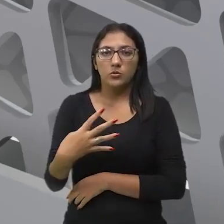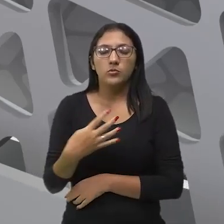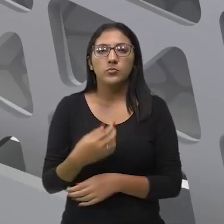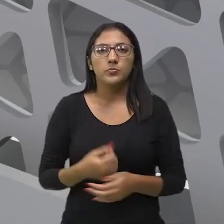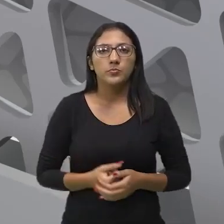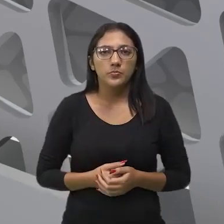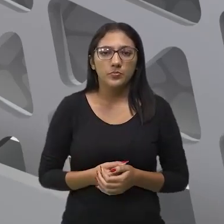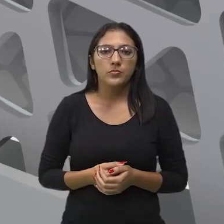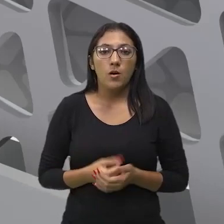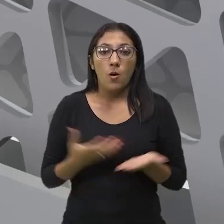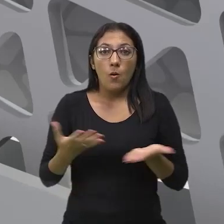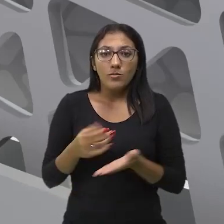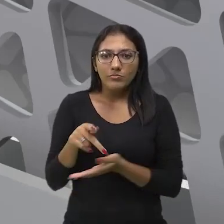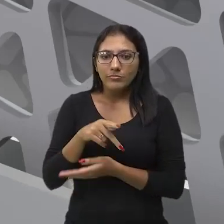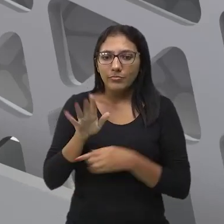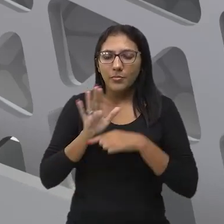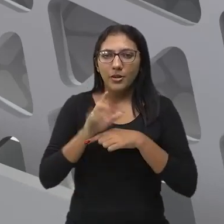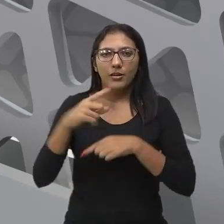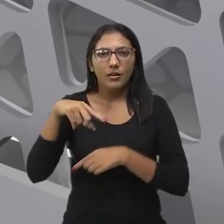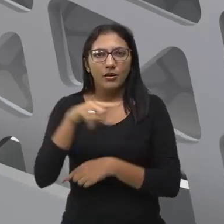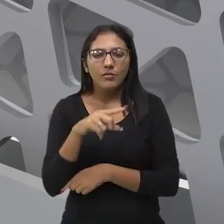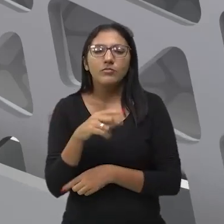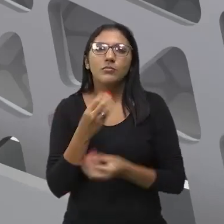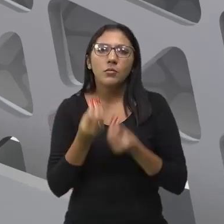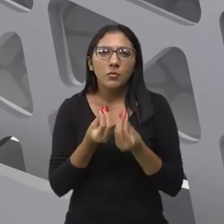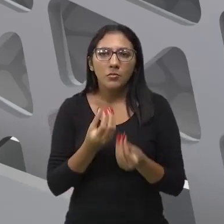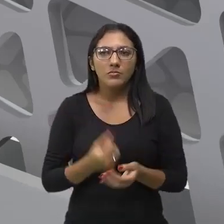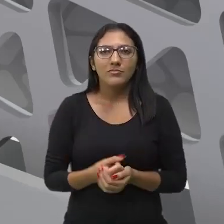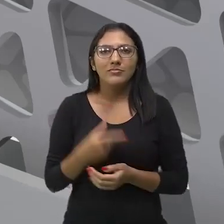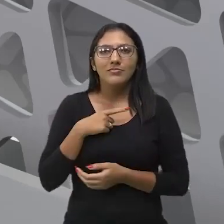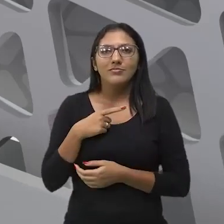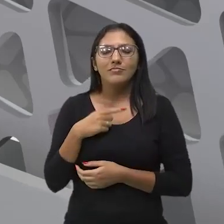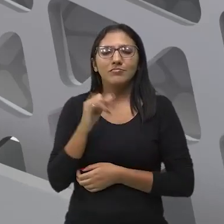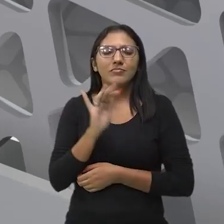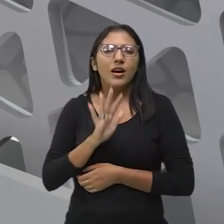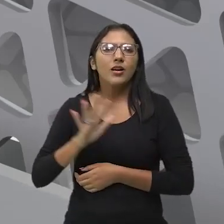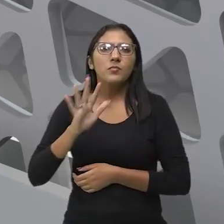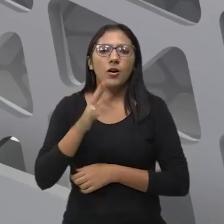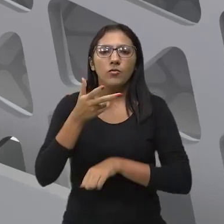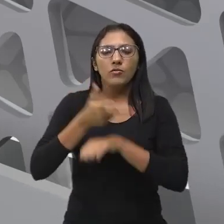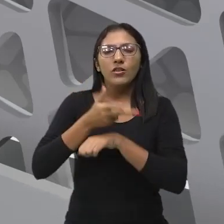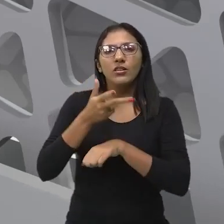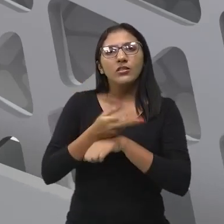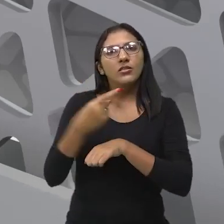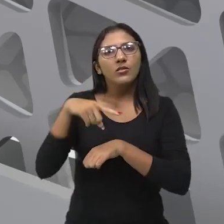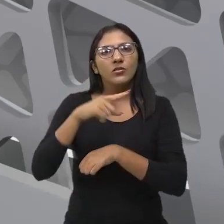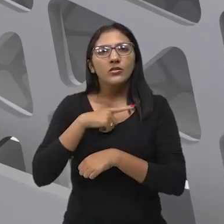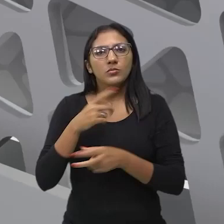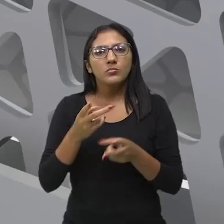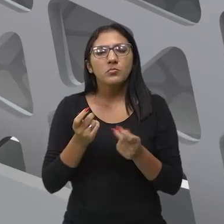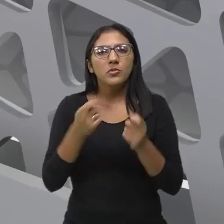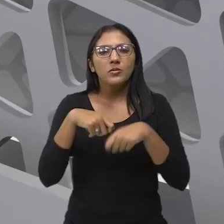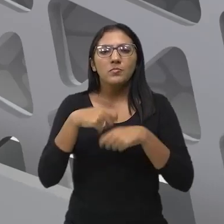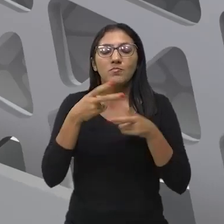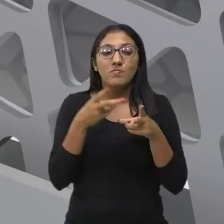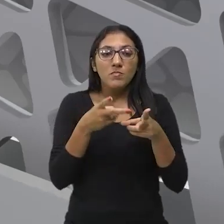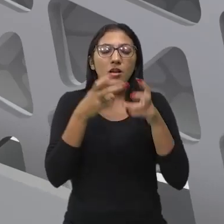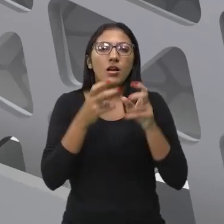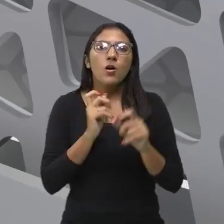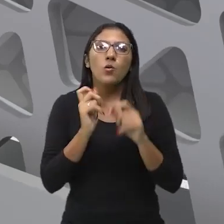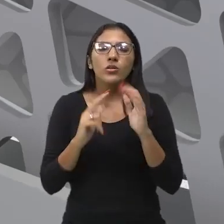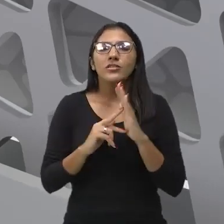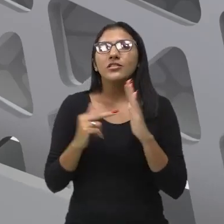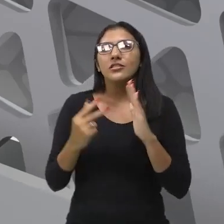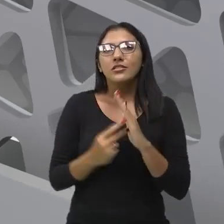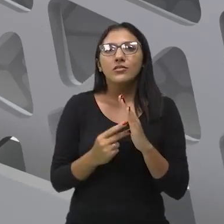preocupação de trazer para você uma ilustração, uma maneira mais prática de você perceber o que é o π.